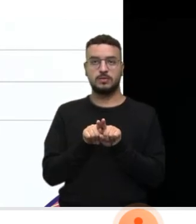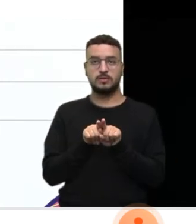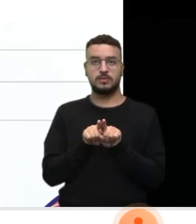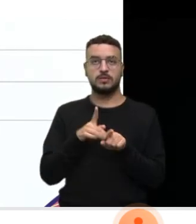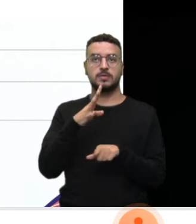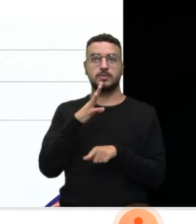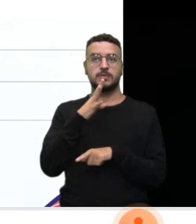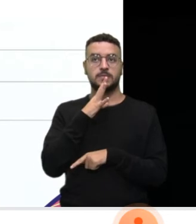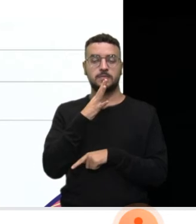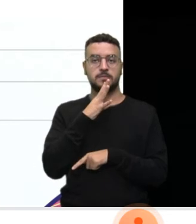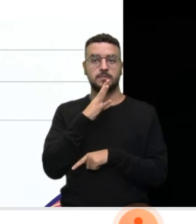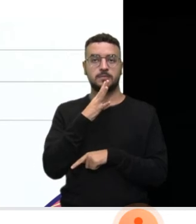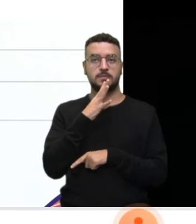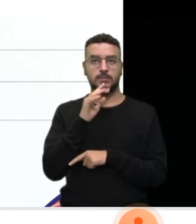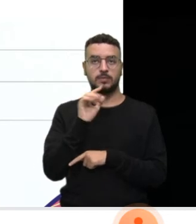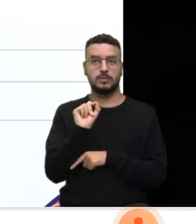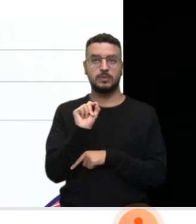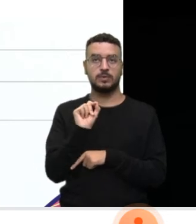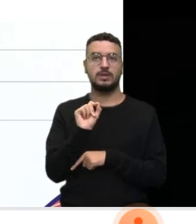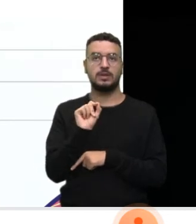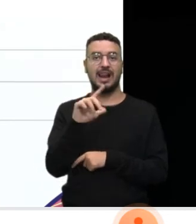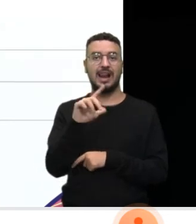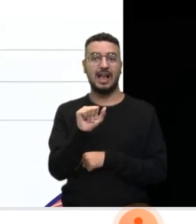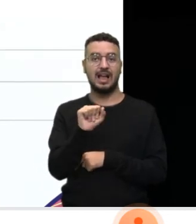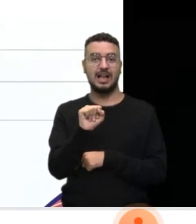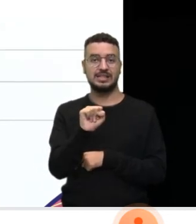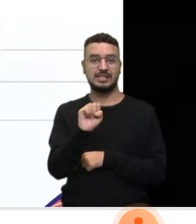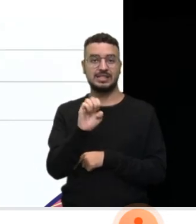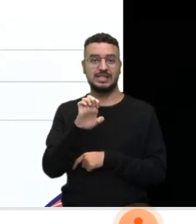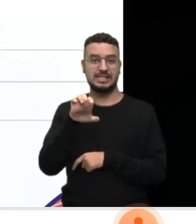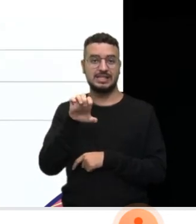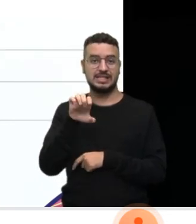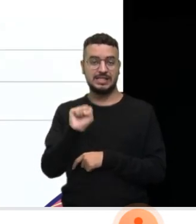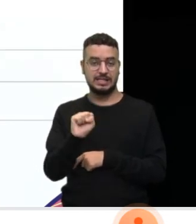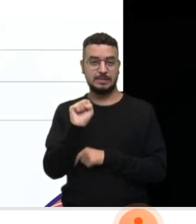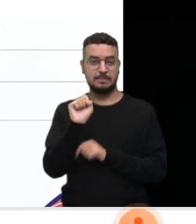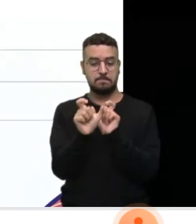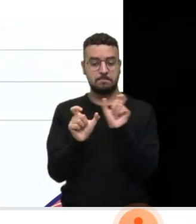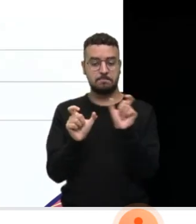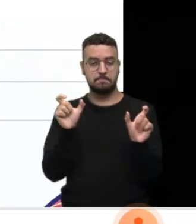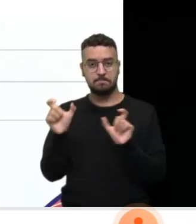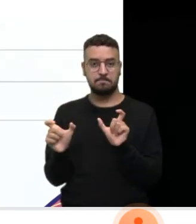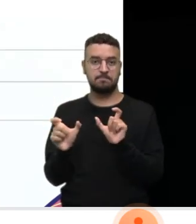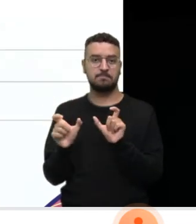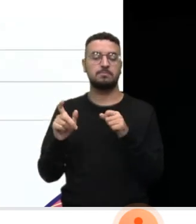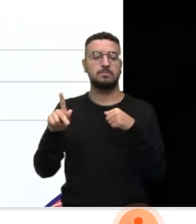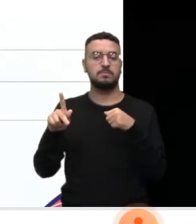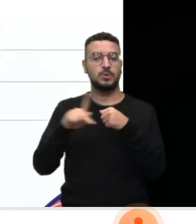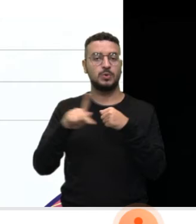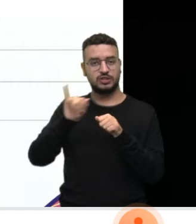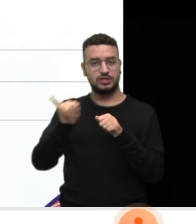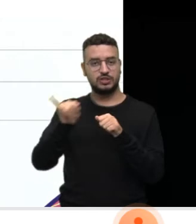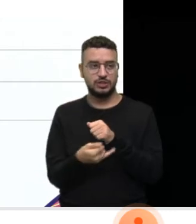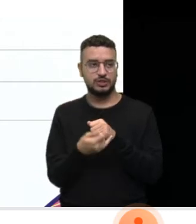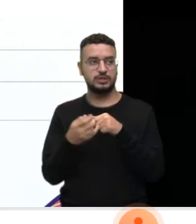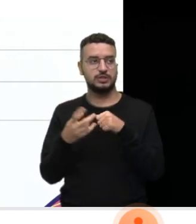conhecendo as suas classes de palavras, pronomes, adjetivos, verbos, as flexões nominais